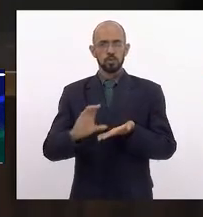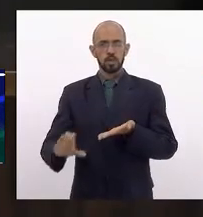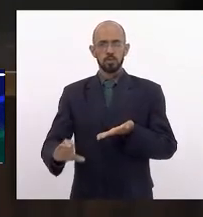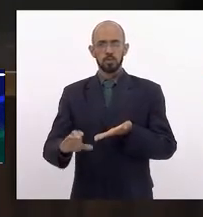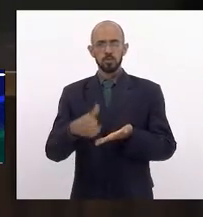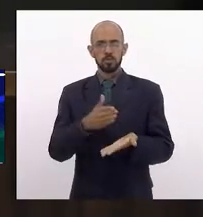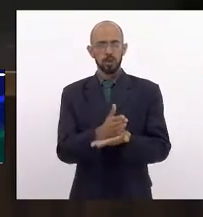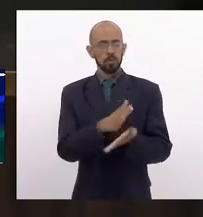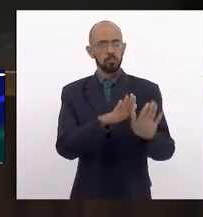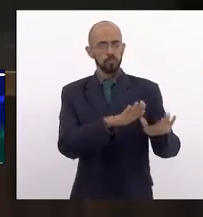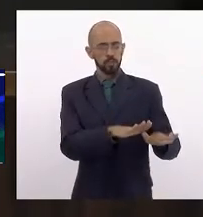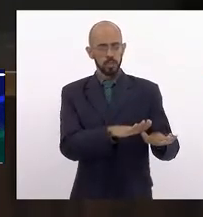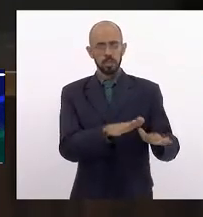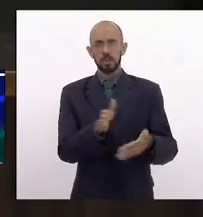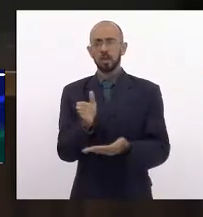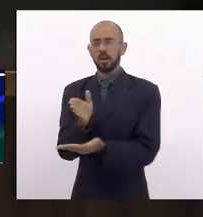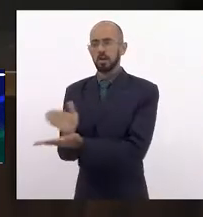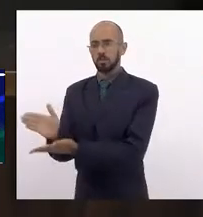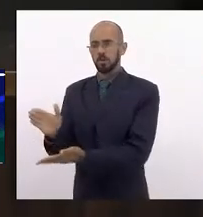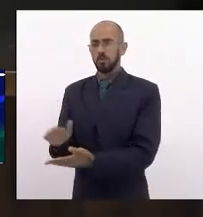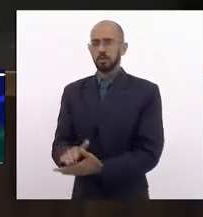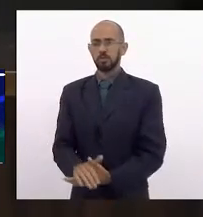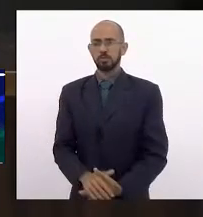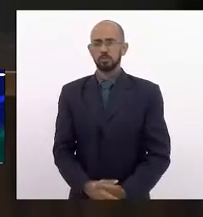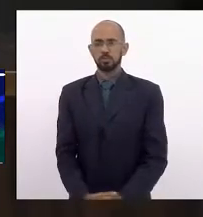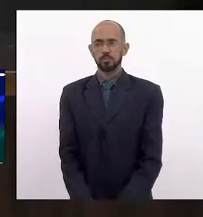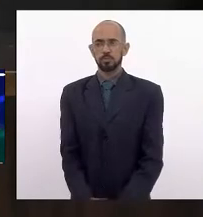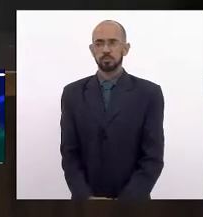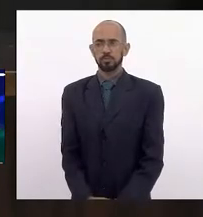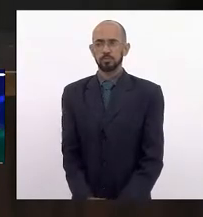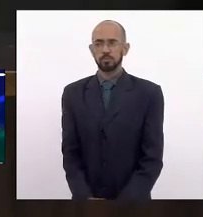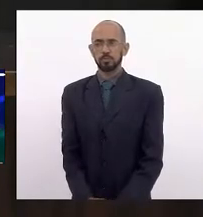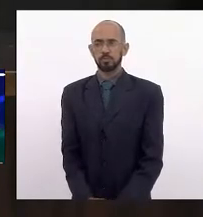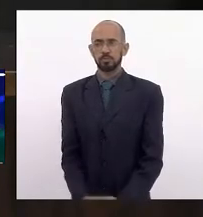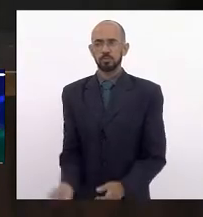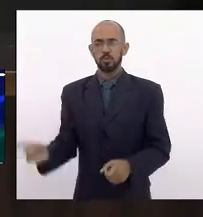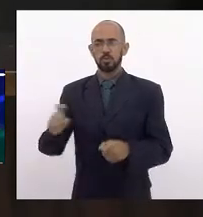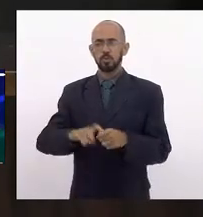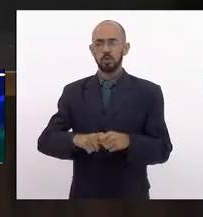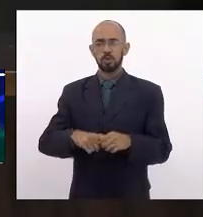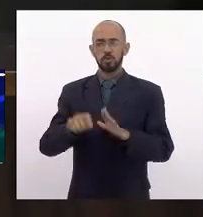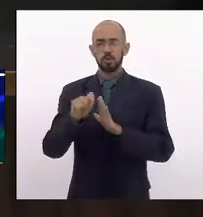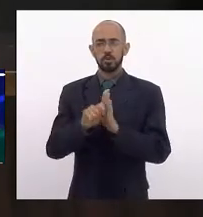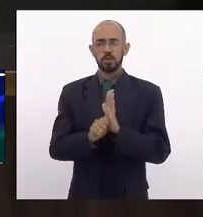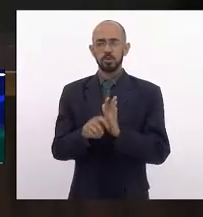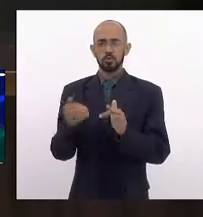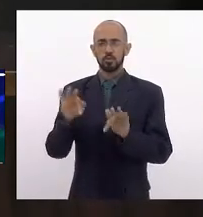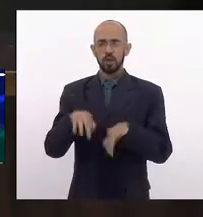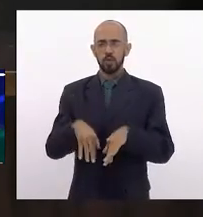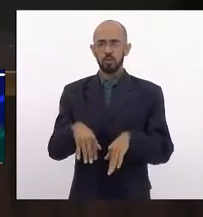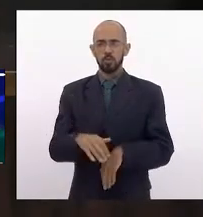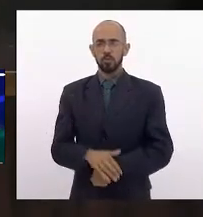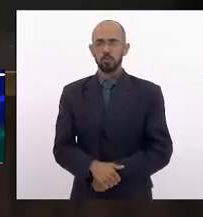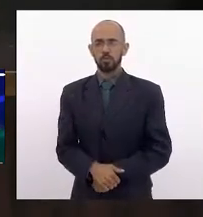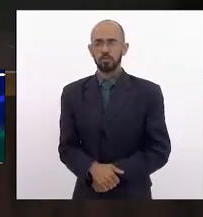seus que a palavra resolução aprovada volta para a redação final